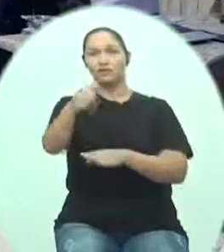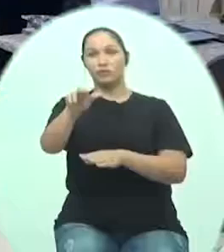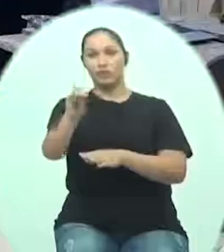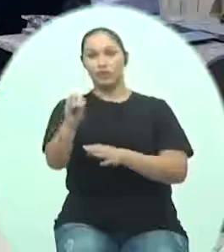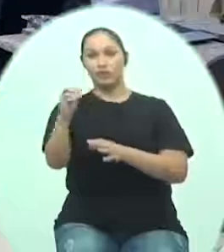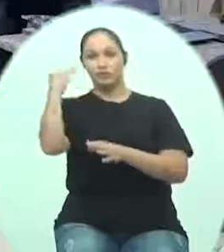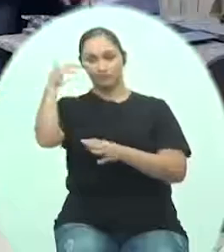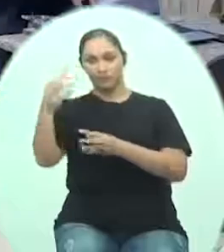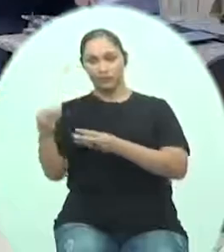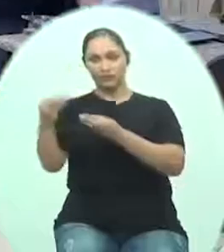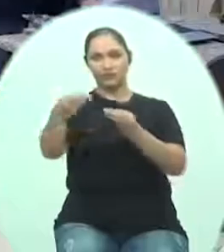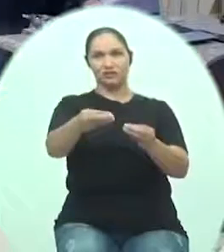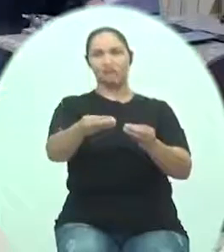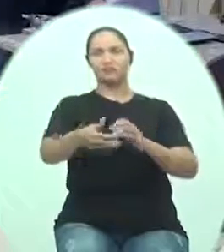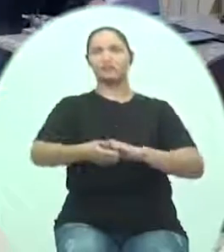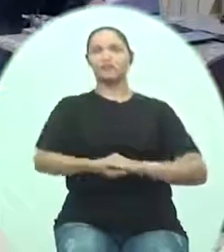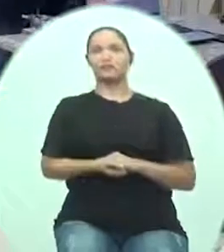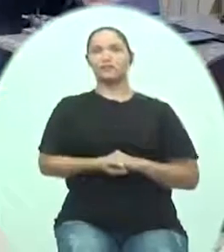Vereadores